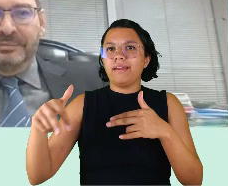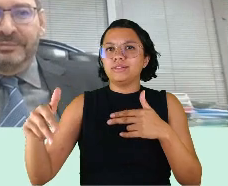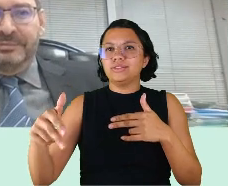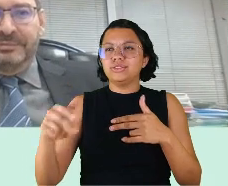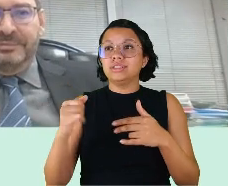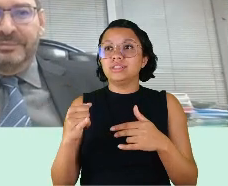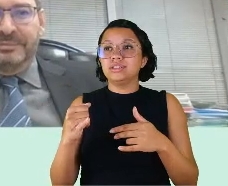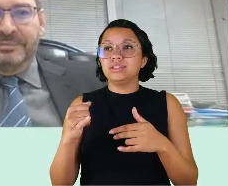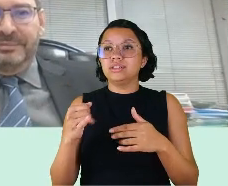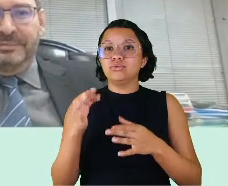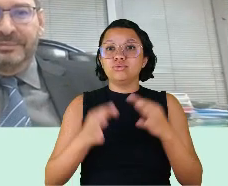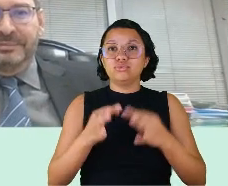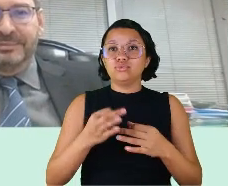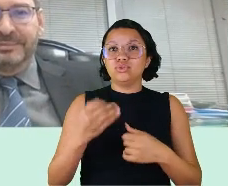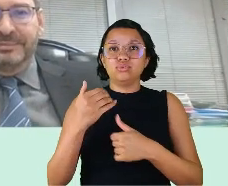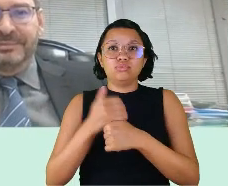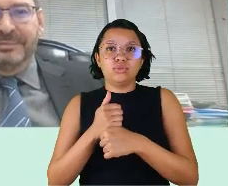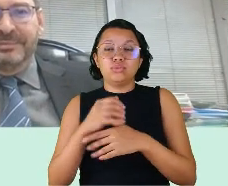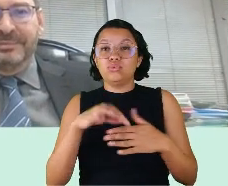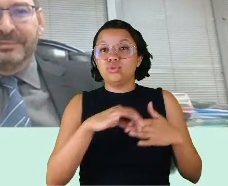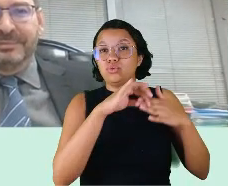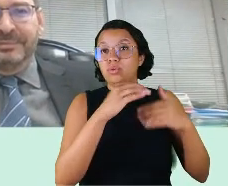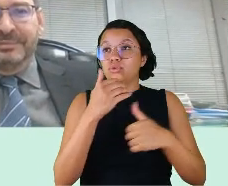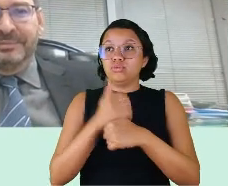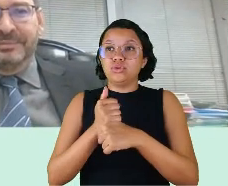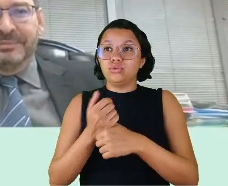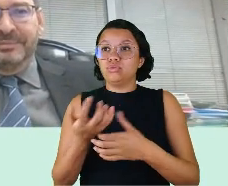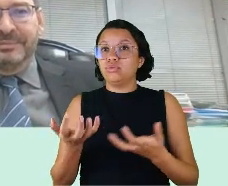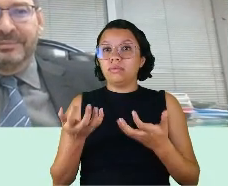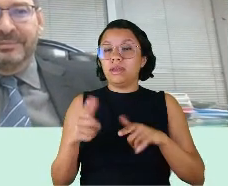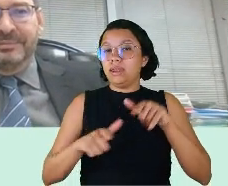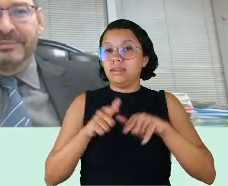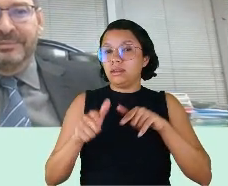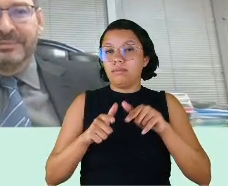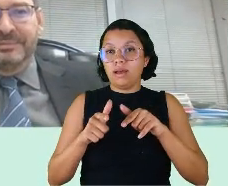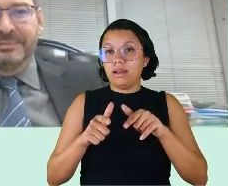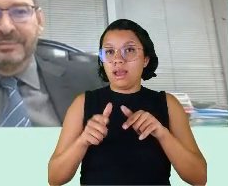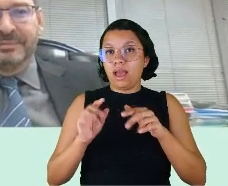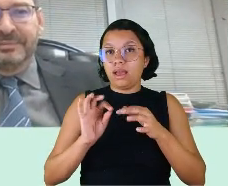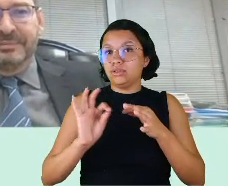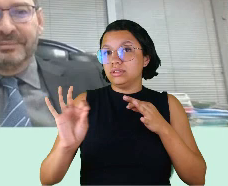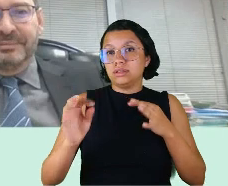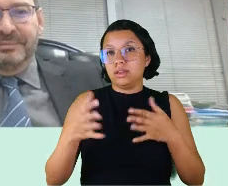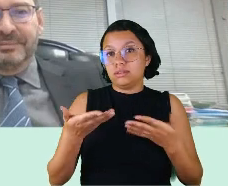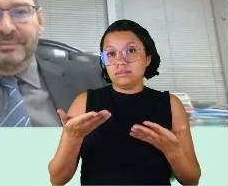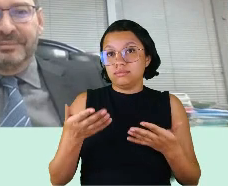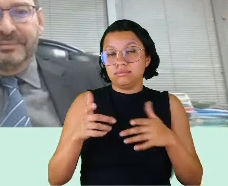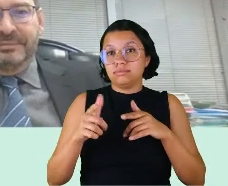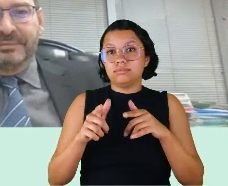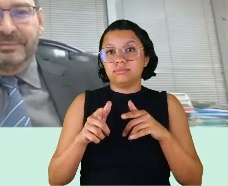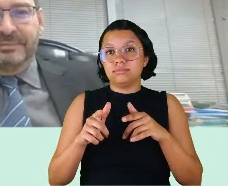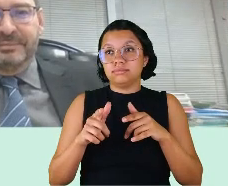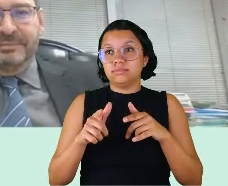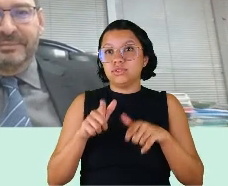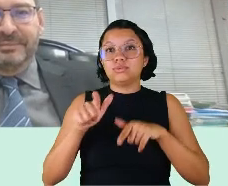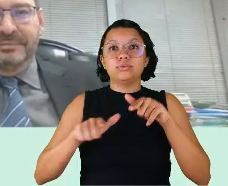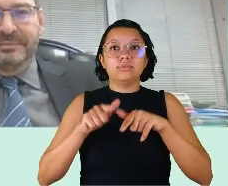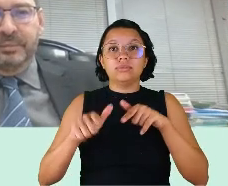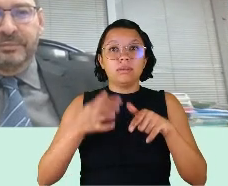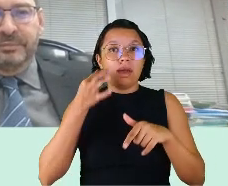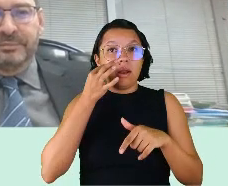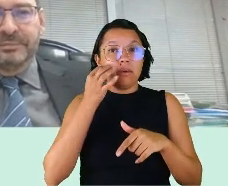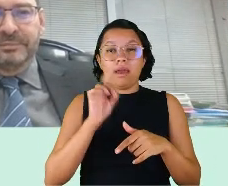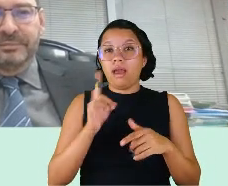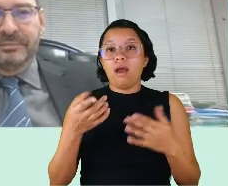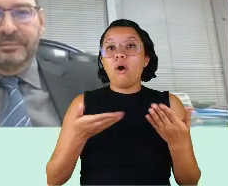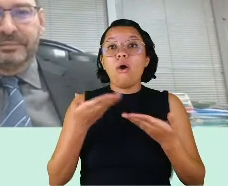não trataram desse assunto e os dois querem trabalhar em regime de trabalho presencial,